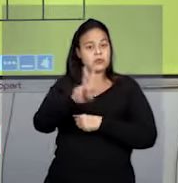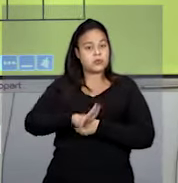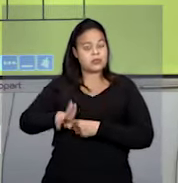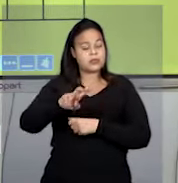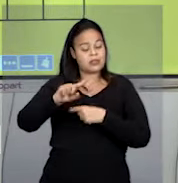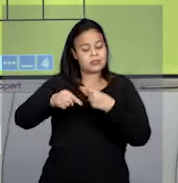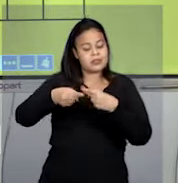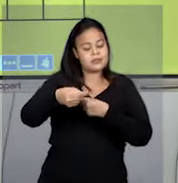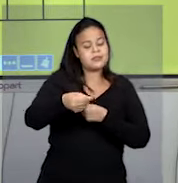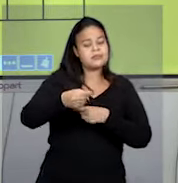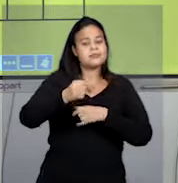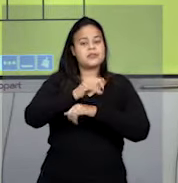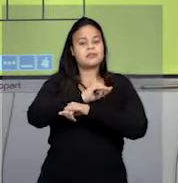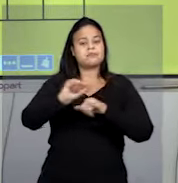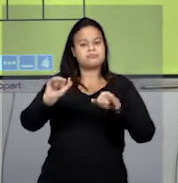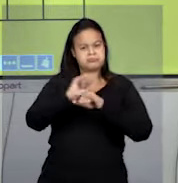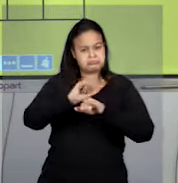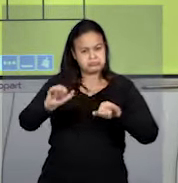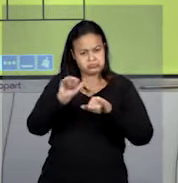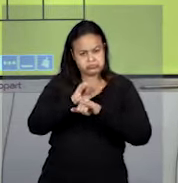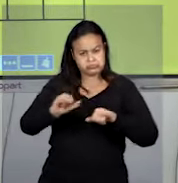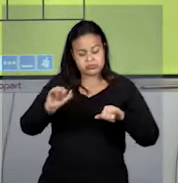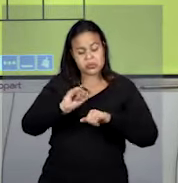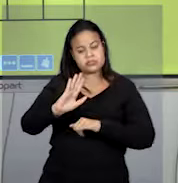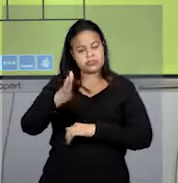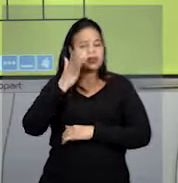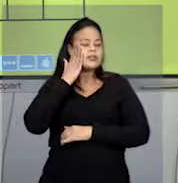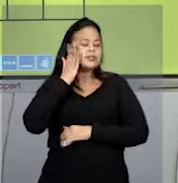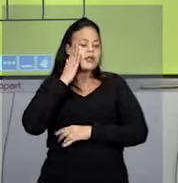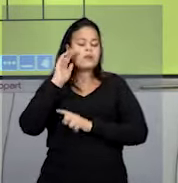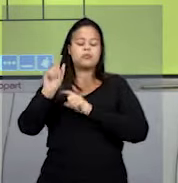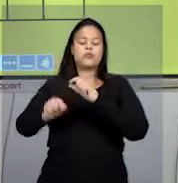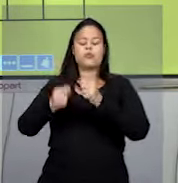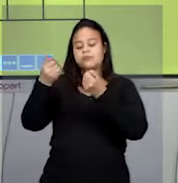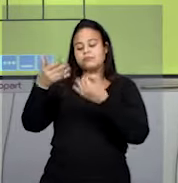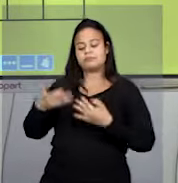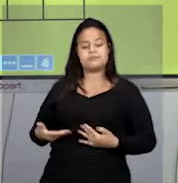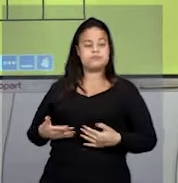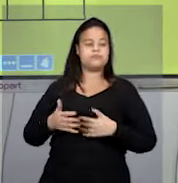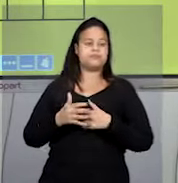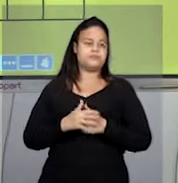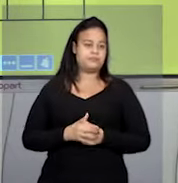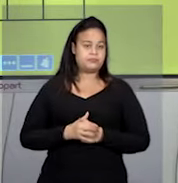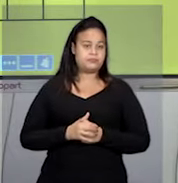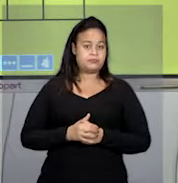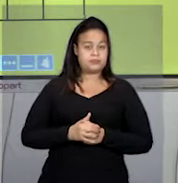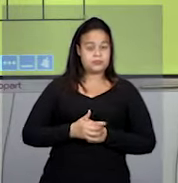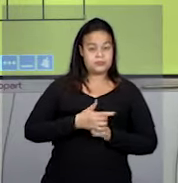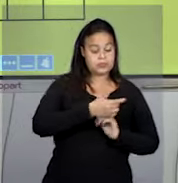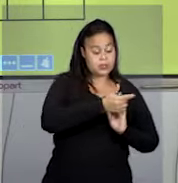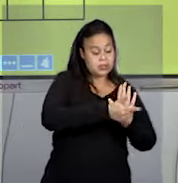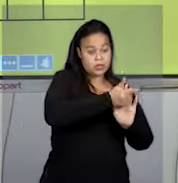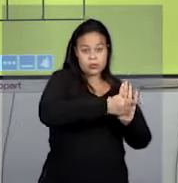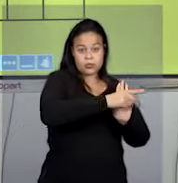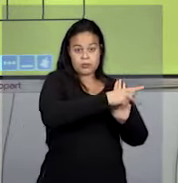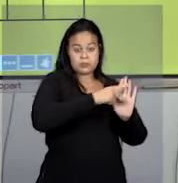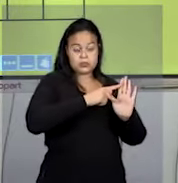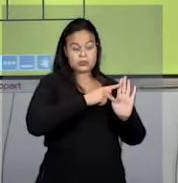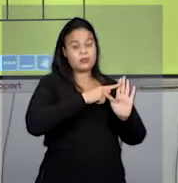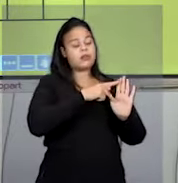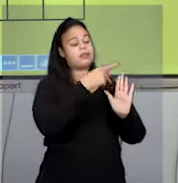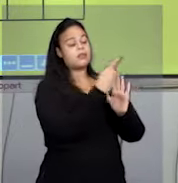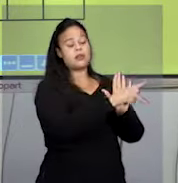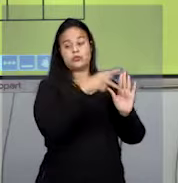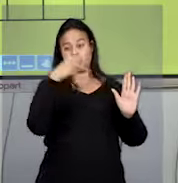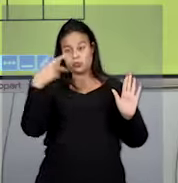depois que eu falei alguma coisa que as pessoas já sabem do que eu estou falando. Segunda pessoa, que é o teu e o tua, quase